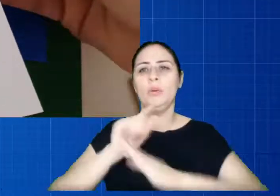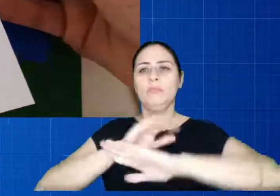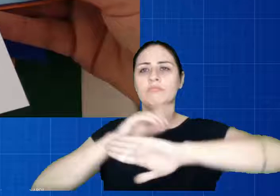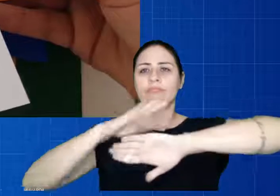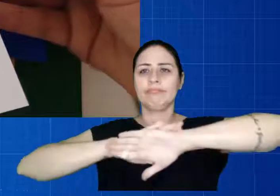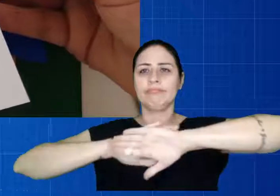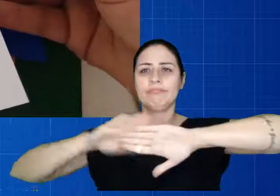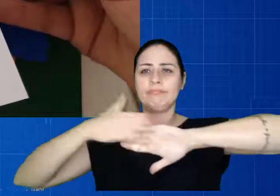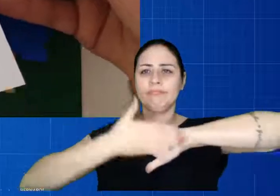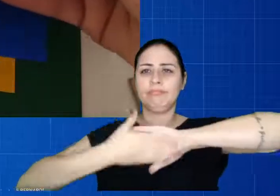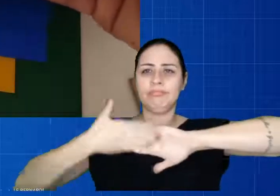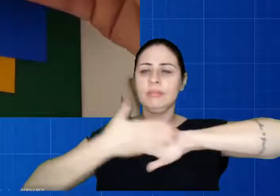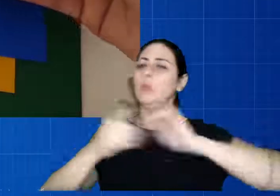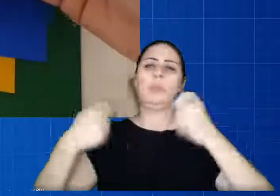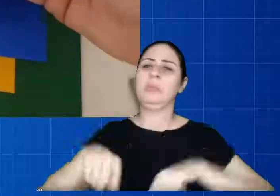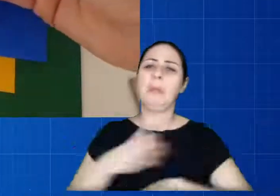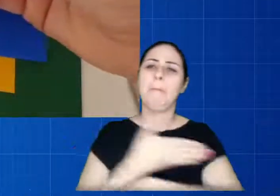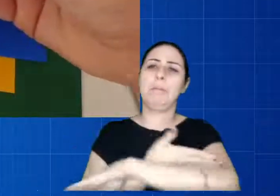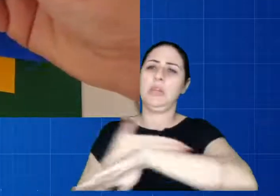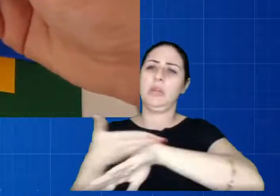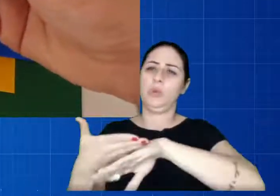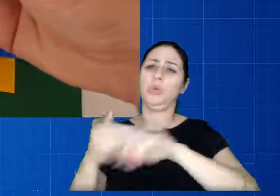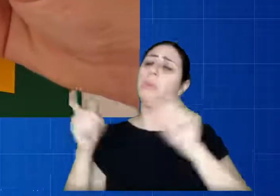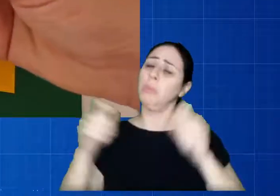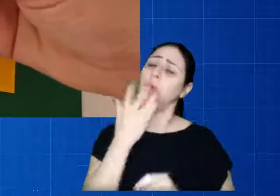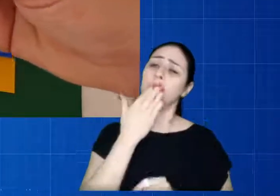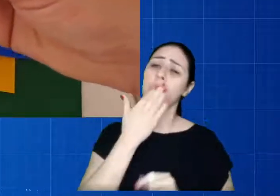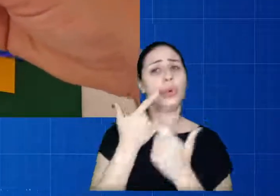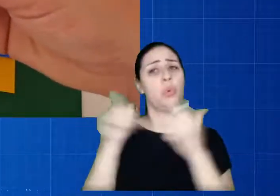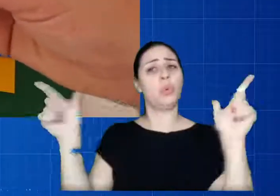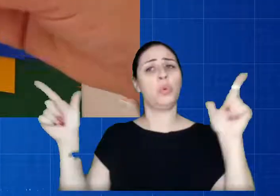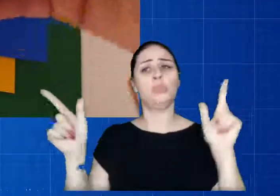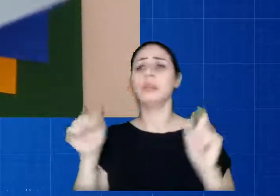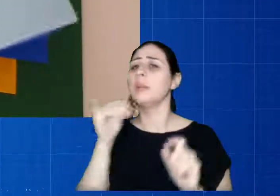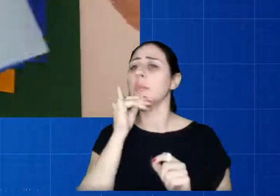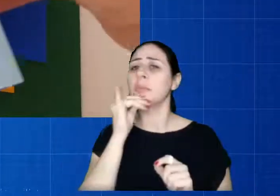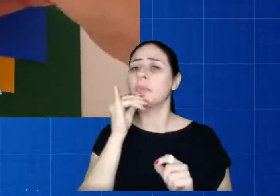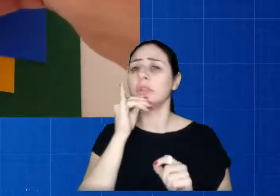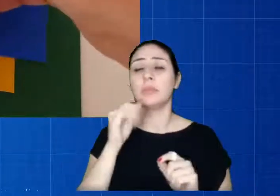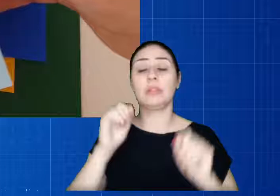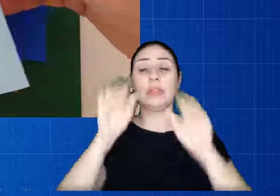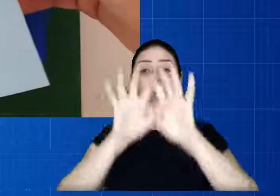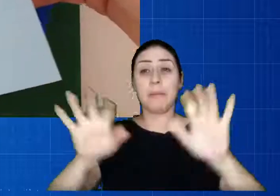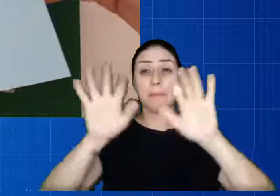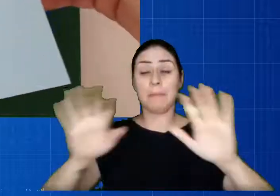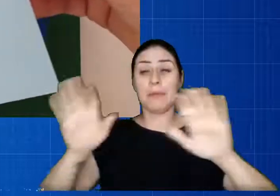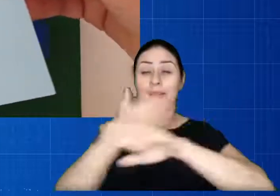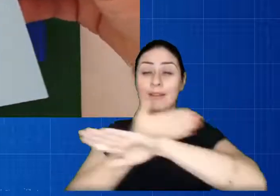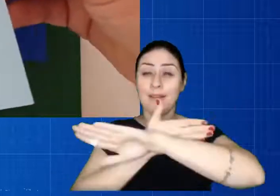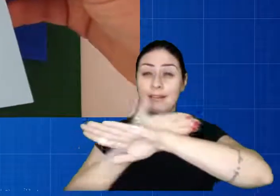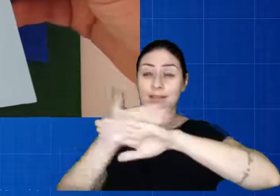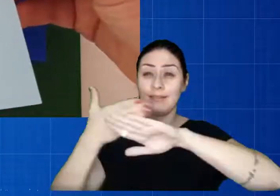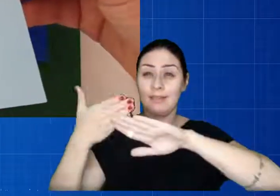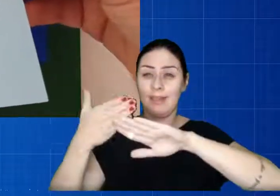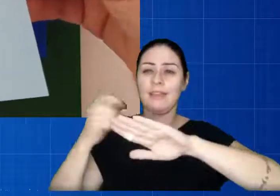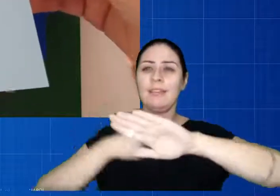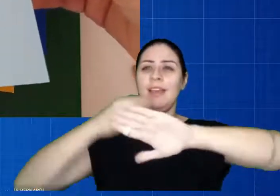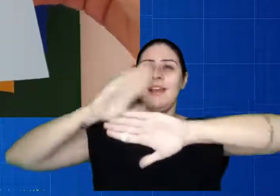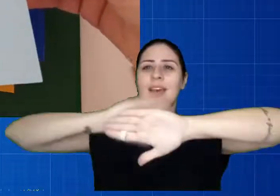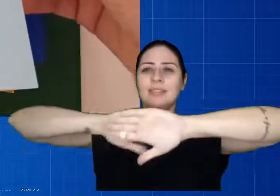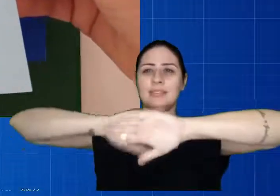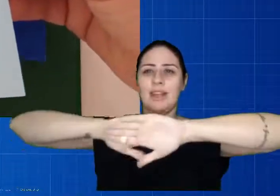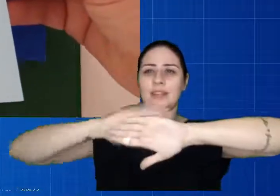pode dispor de outras cores. Por exemplo, você pode fazer uma colagem de lindas nuvens brancas num céu